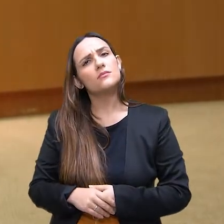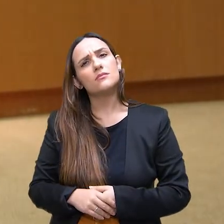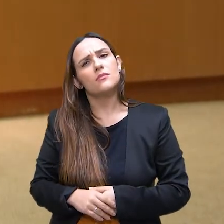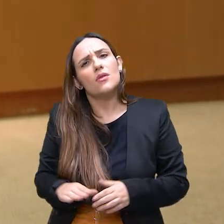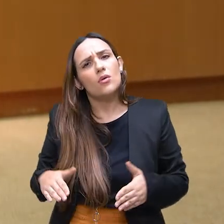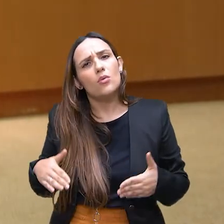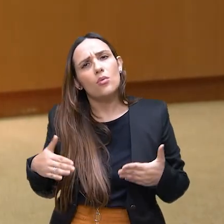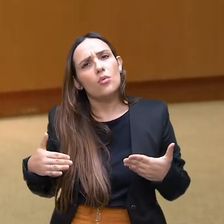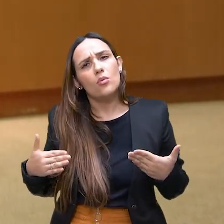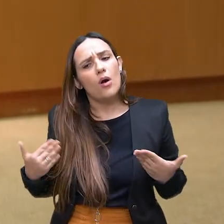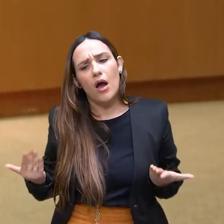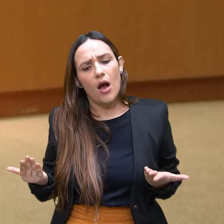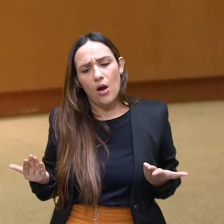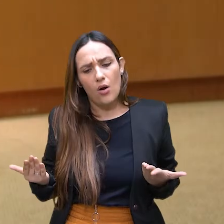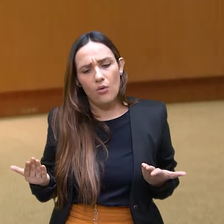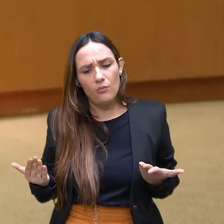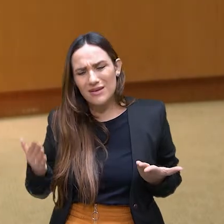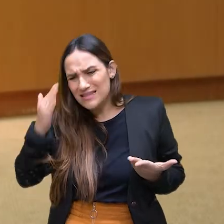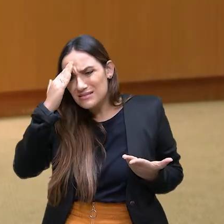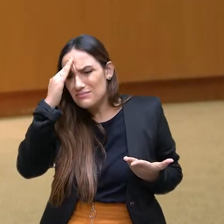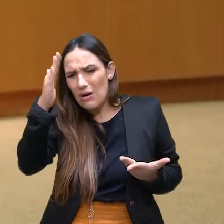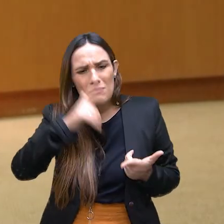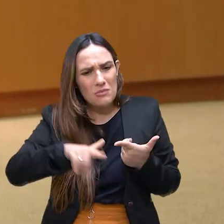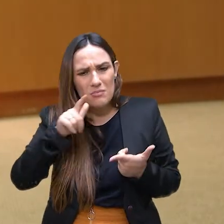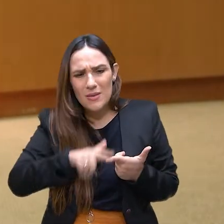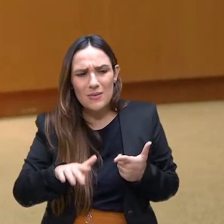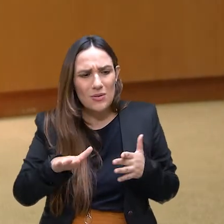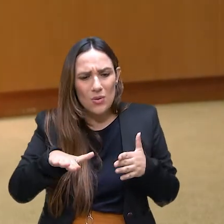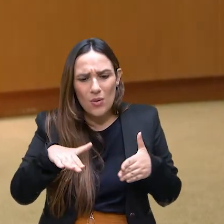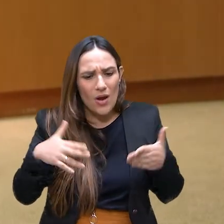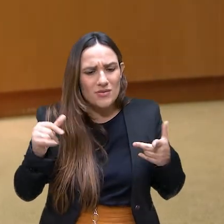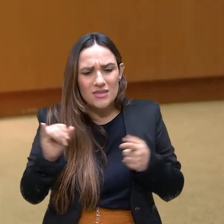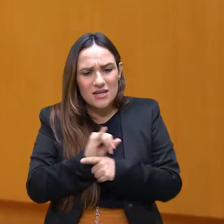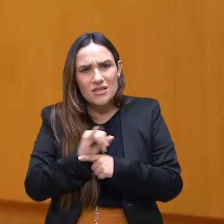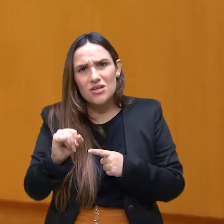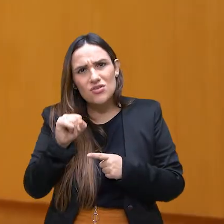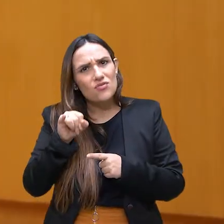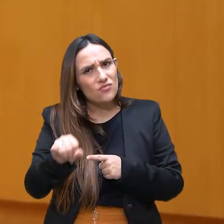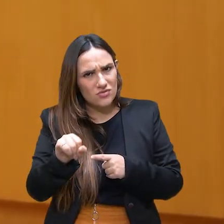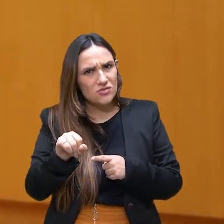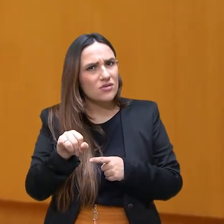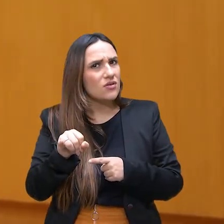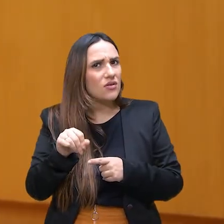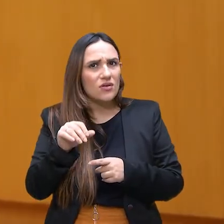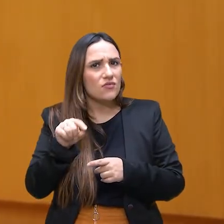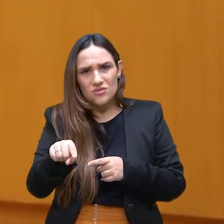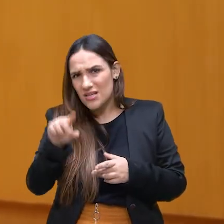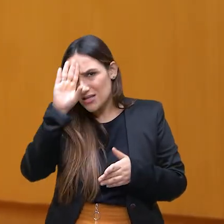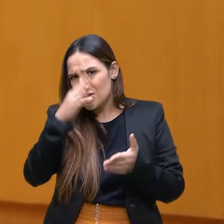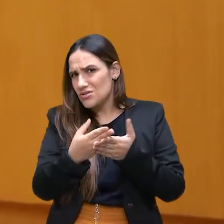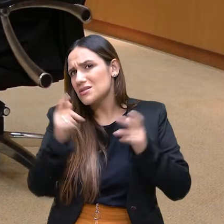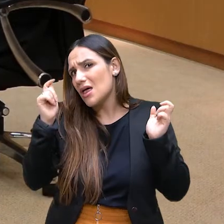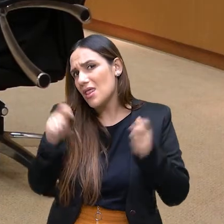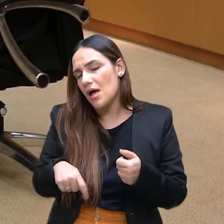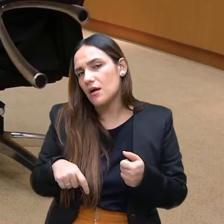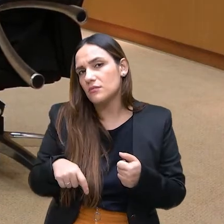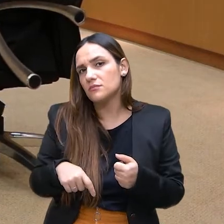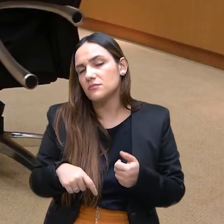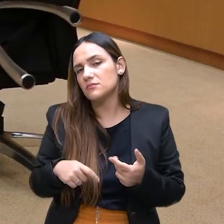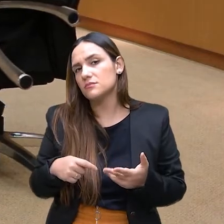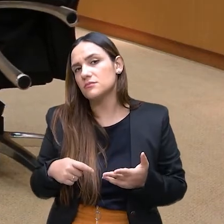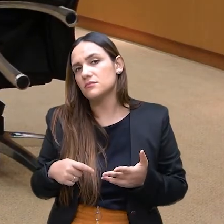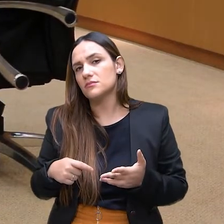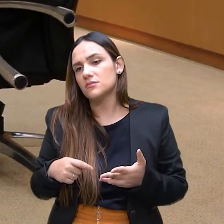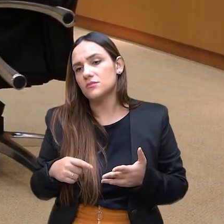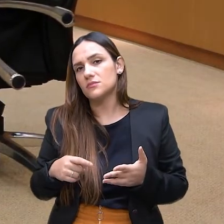Assim, qual tem sido o foco? Qual que é a maneira que vocês acreditam que seja, depois de tanta experiência, né, a mais eficiente, assim,